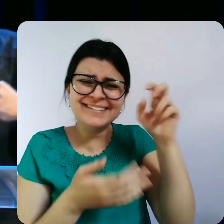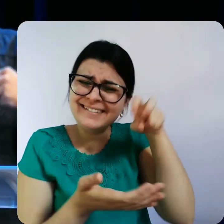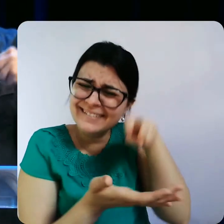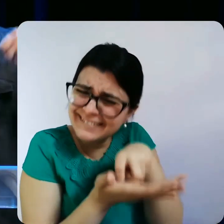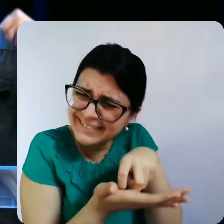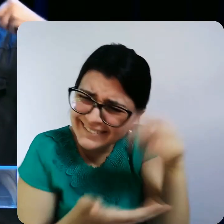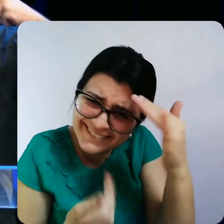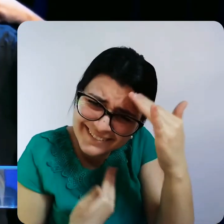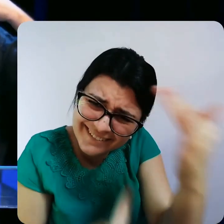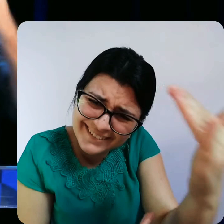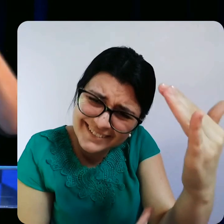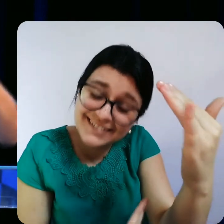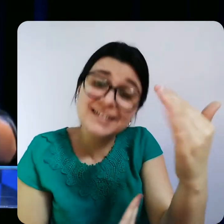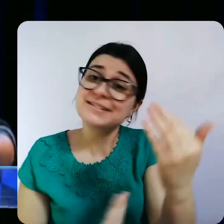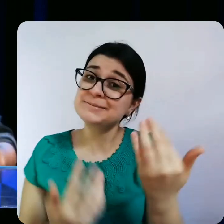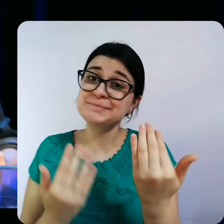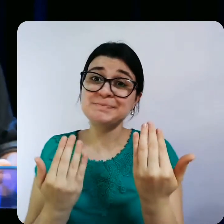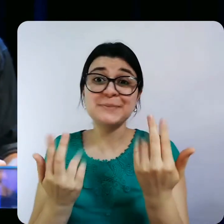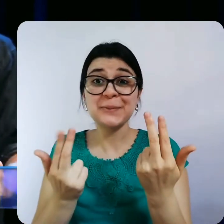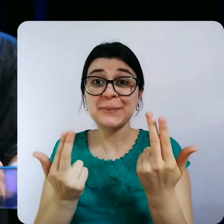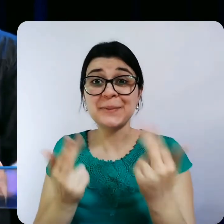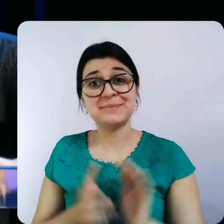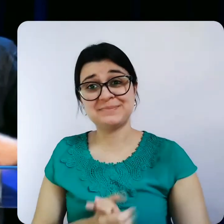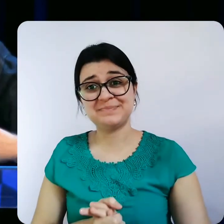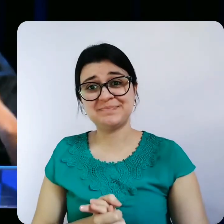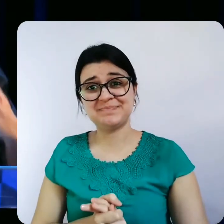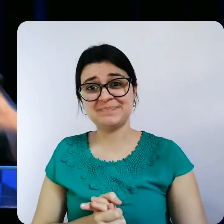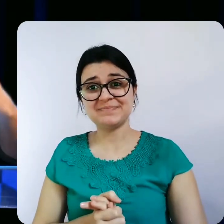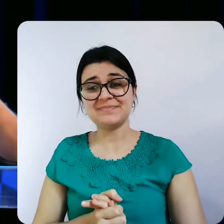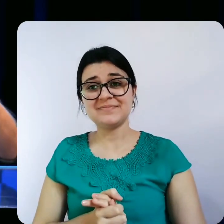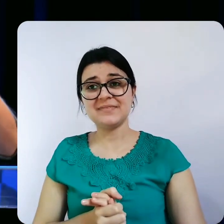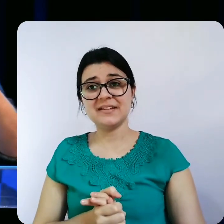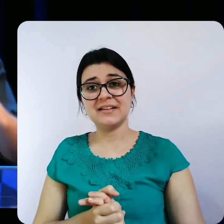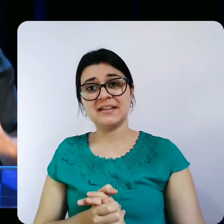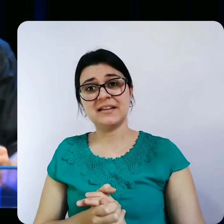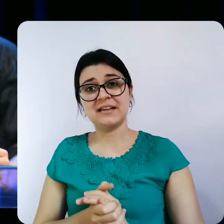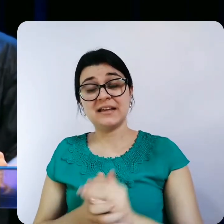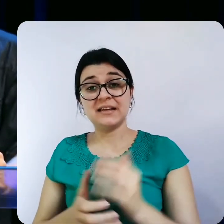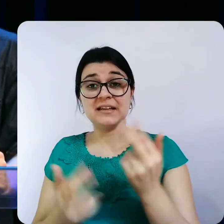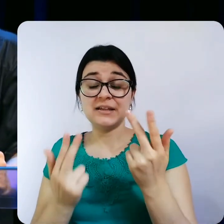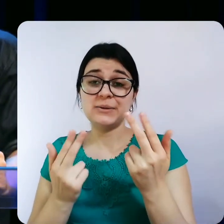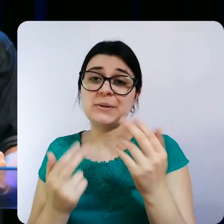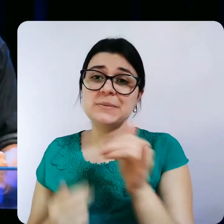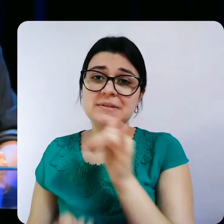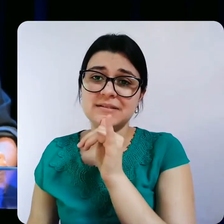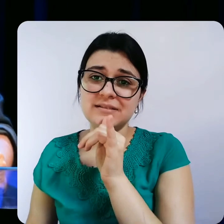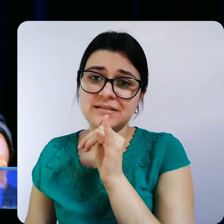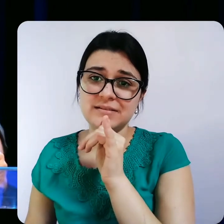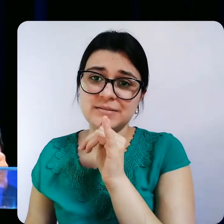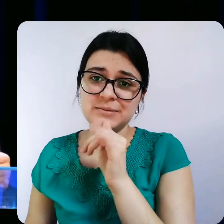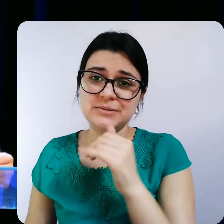nós como Jesus viveu. É como se nós tivéssemos vivido a vida que Jesus viveu.